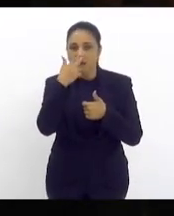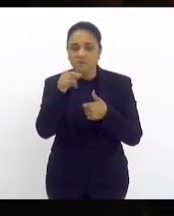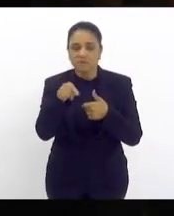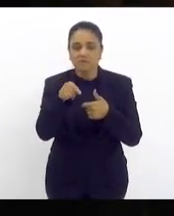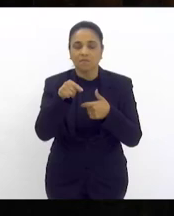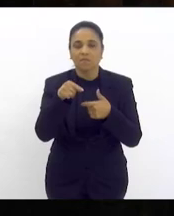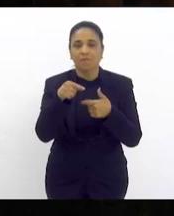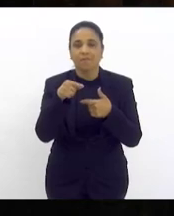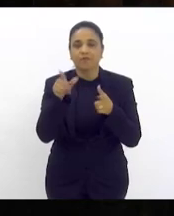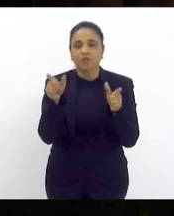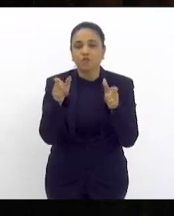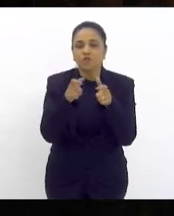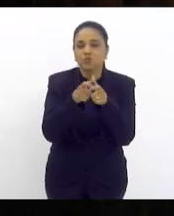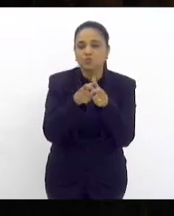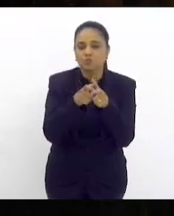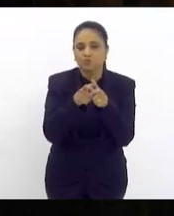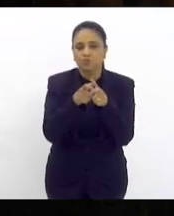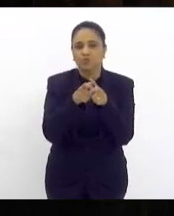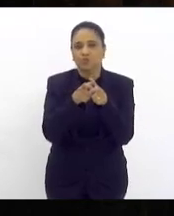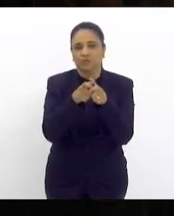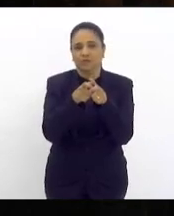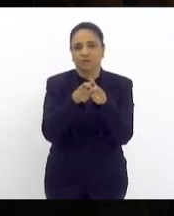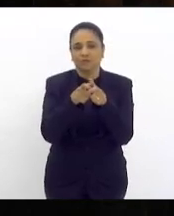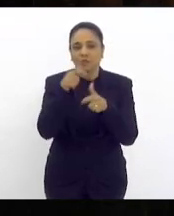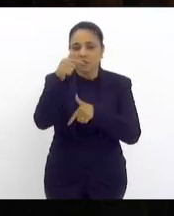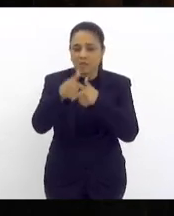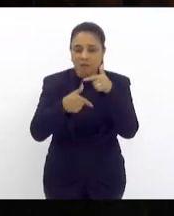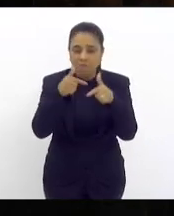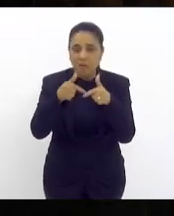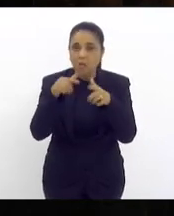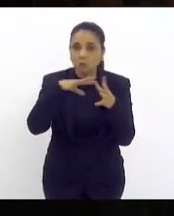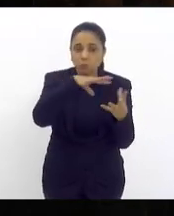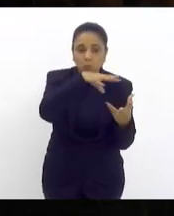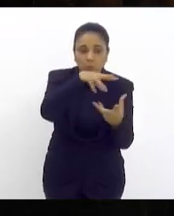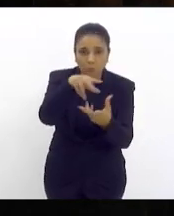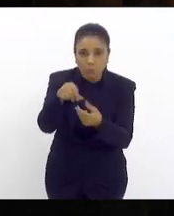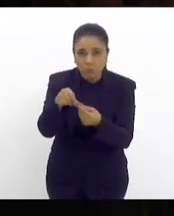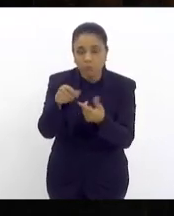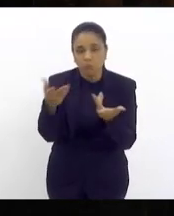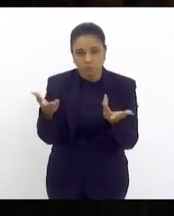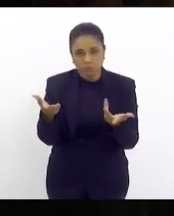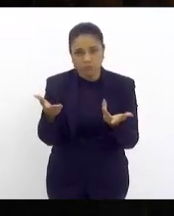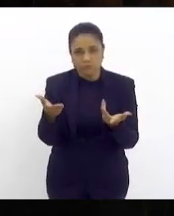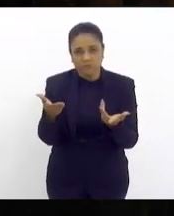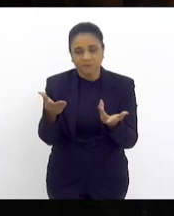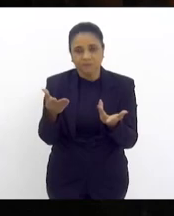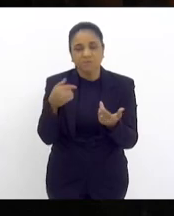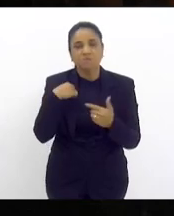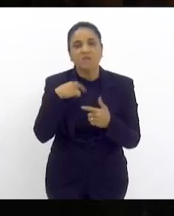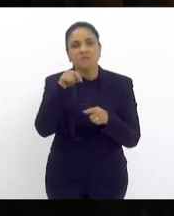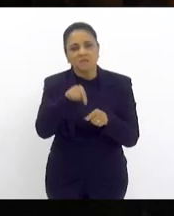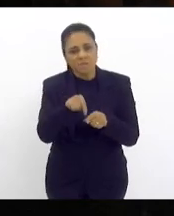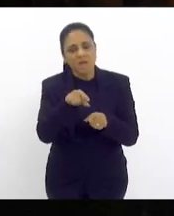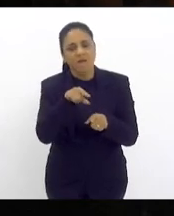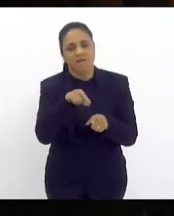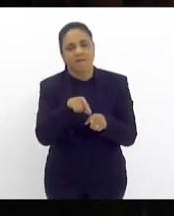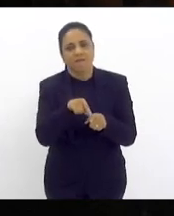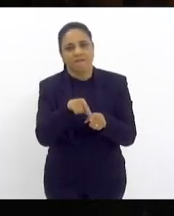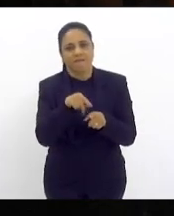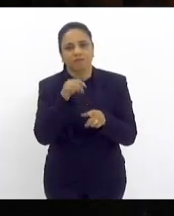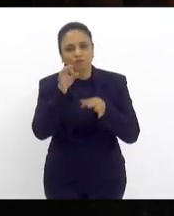precarizado a vida de trabalhadores e trabalhadoras por todo mundo mas também justificado no argumento canalha